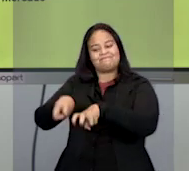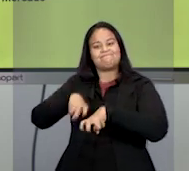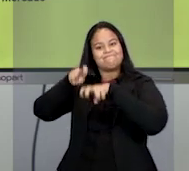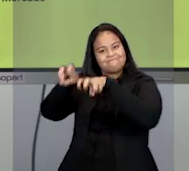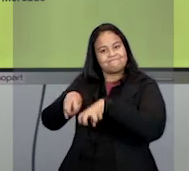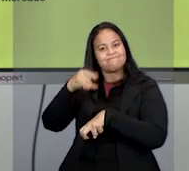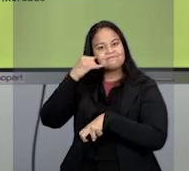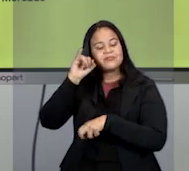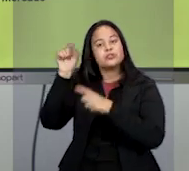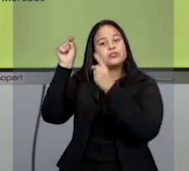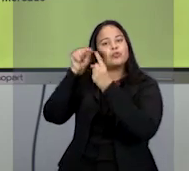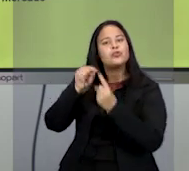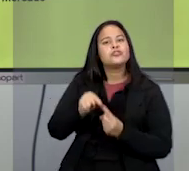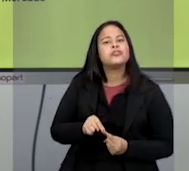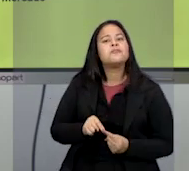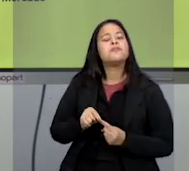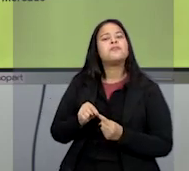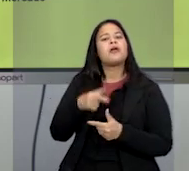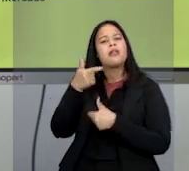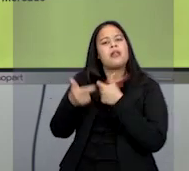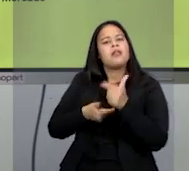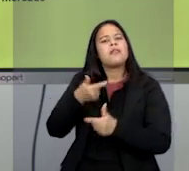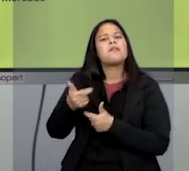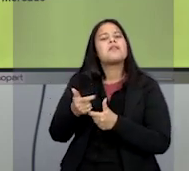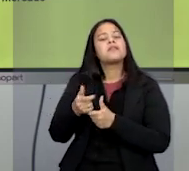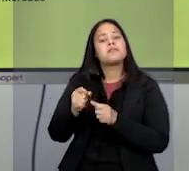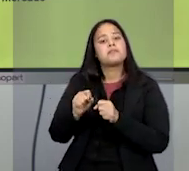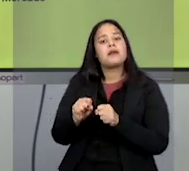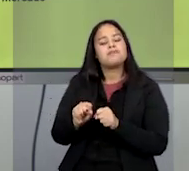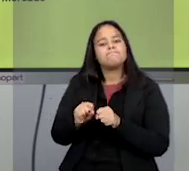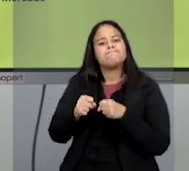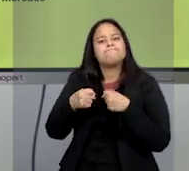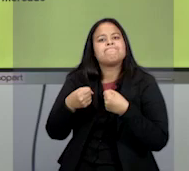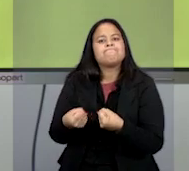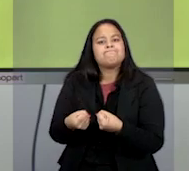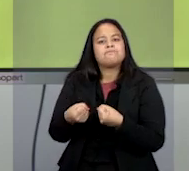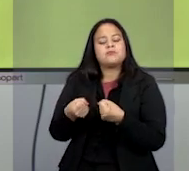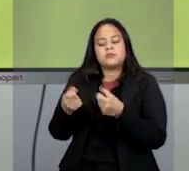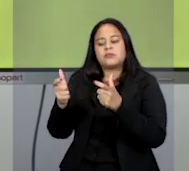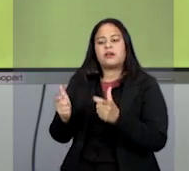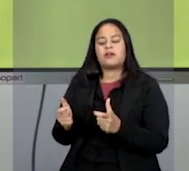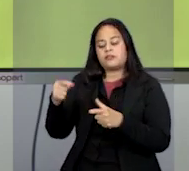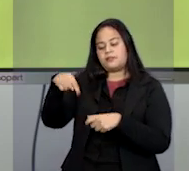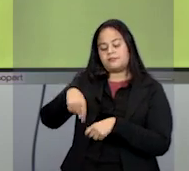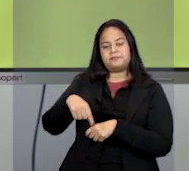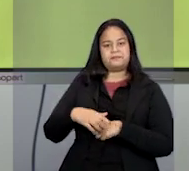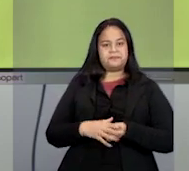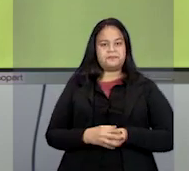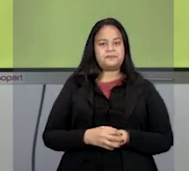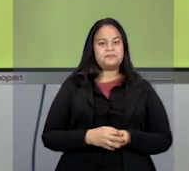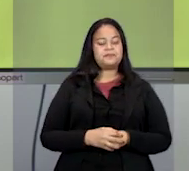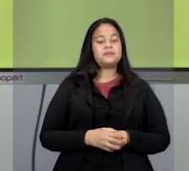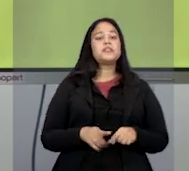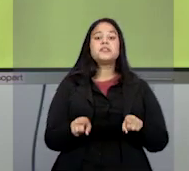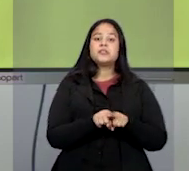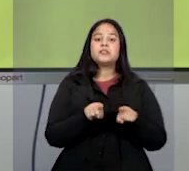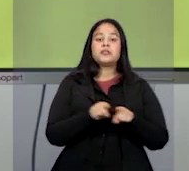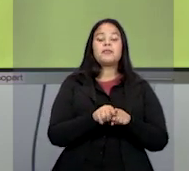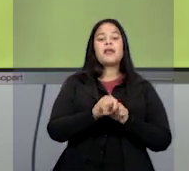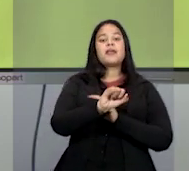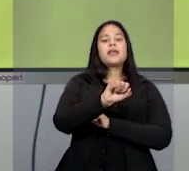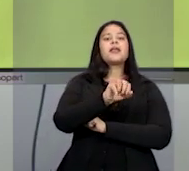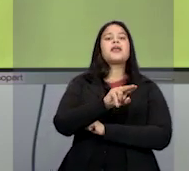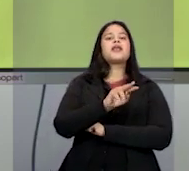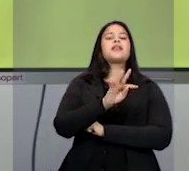tipo de atividade. Então é essa que é a mais forte no nosso território, né? E você também tem um sistema